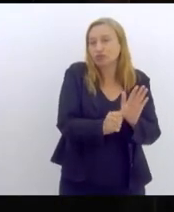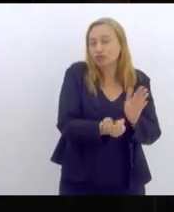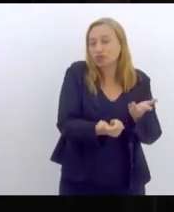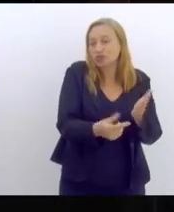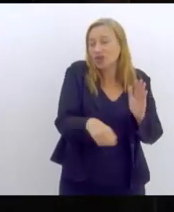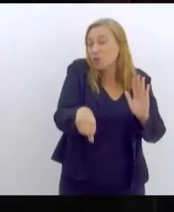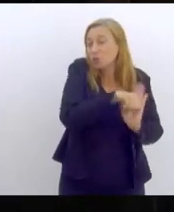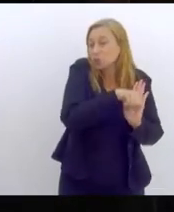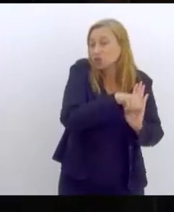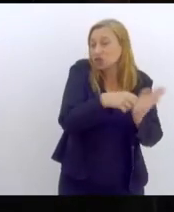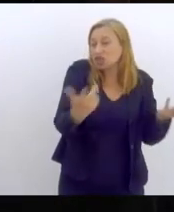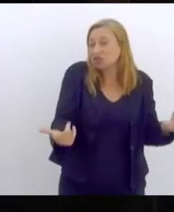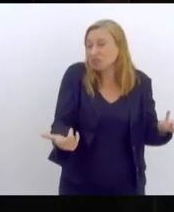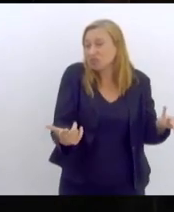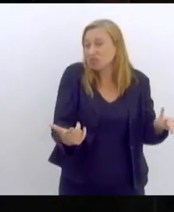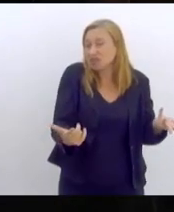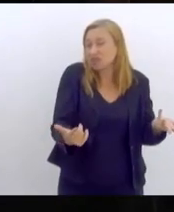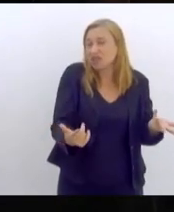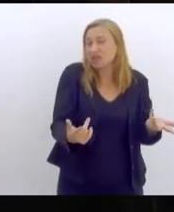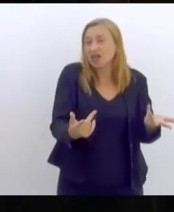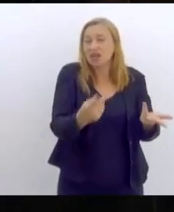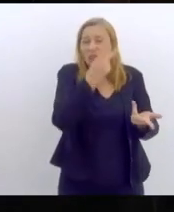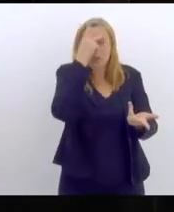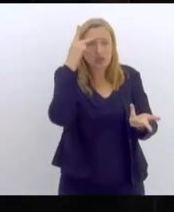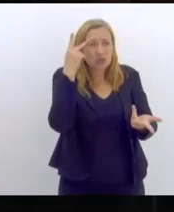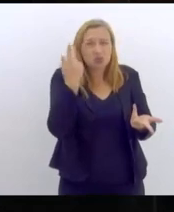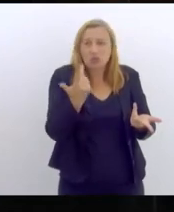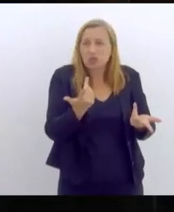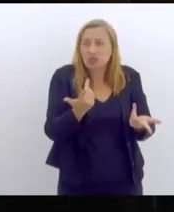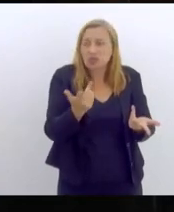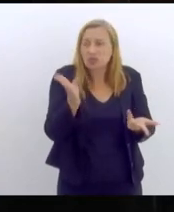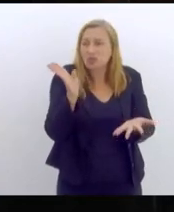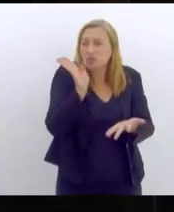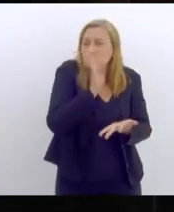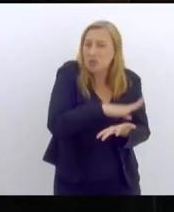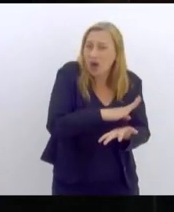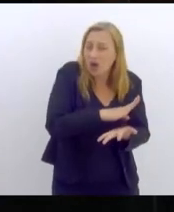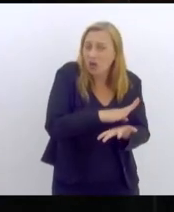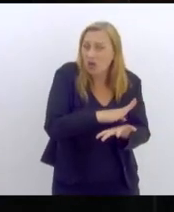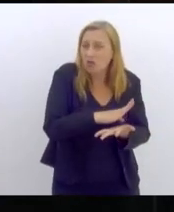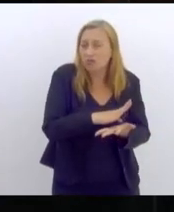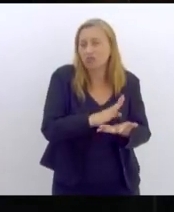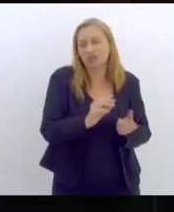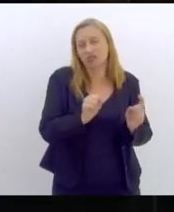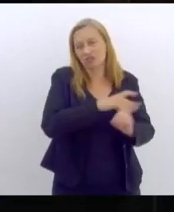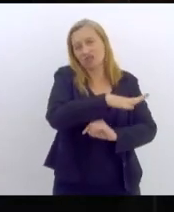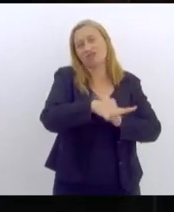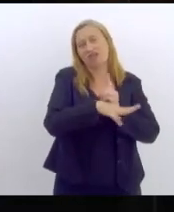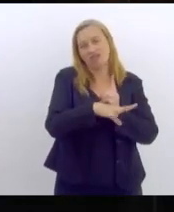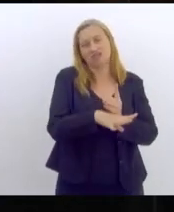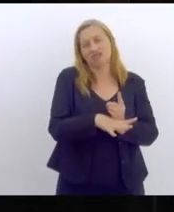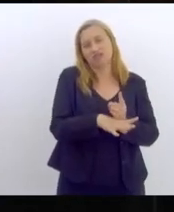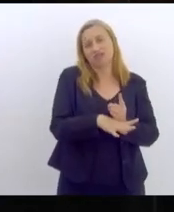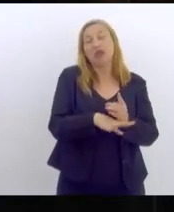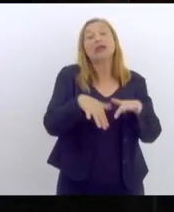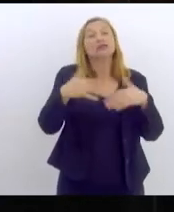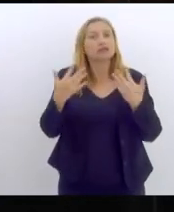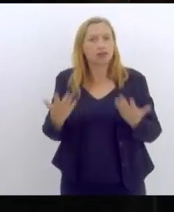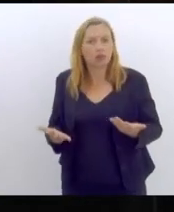tornam pessoas que trazem um mal e um prejuízo enorme à sociedade.